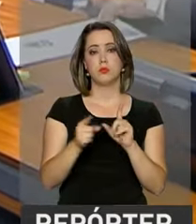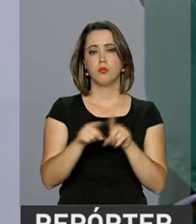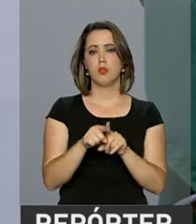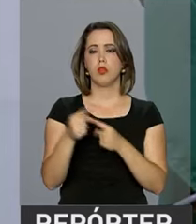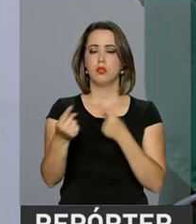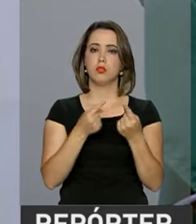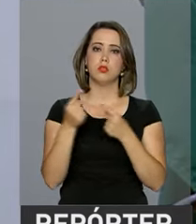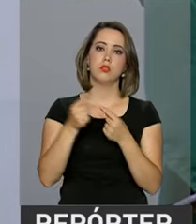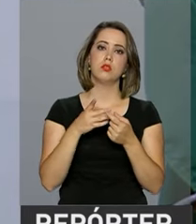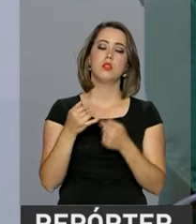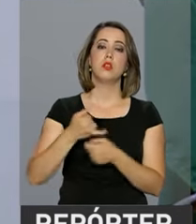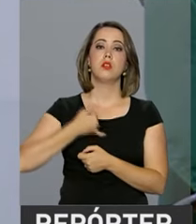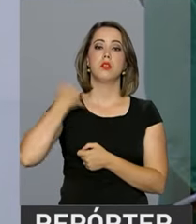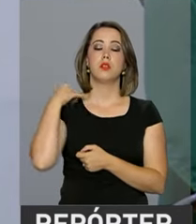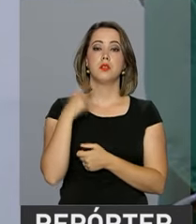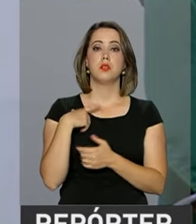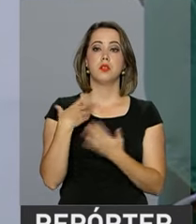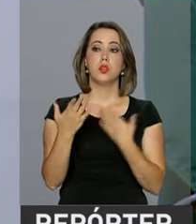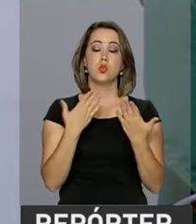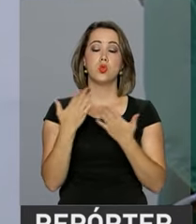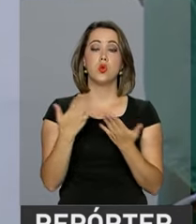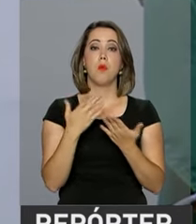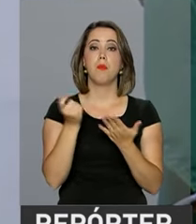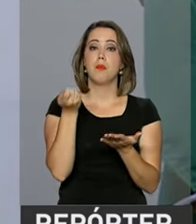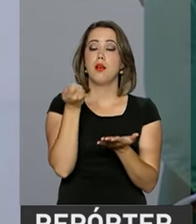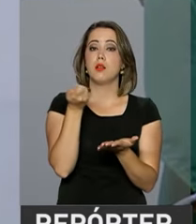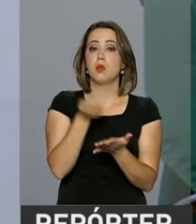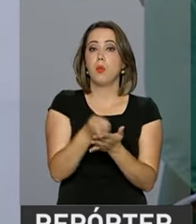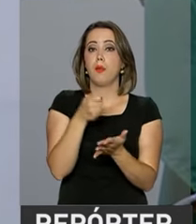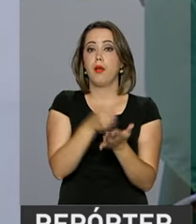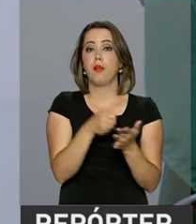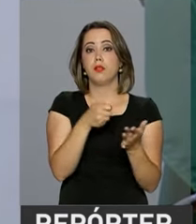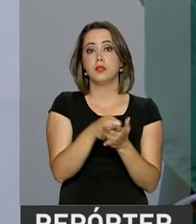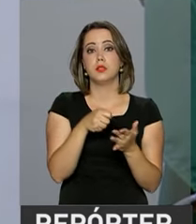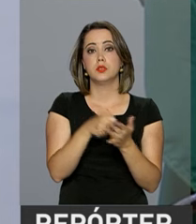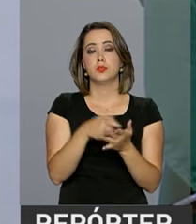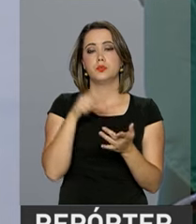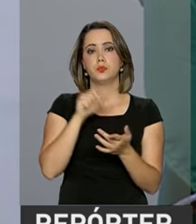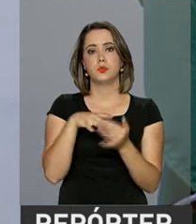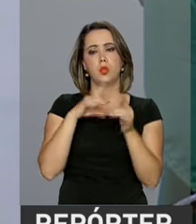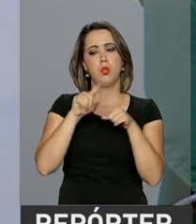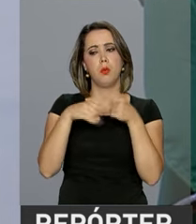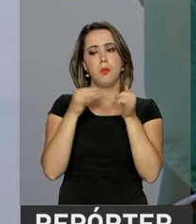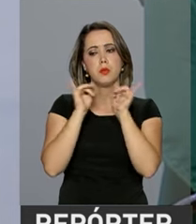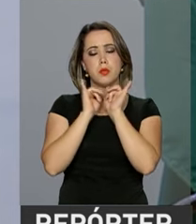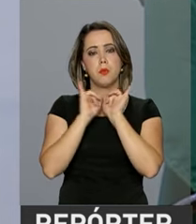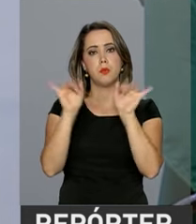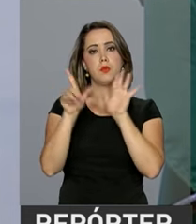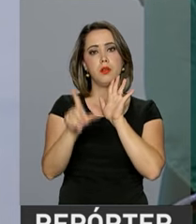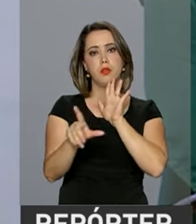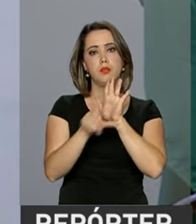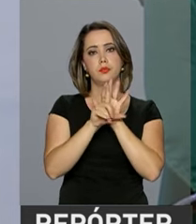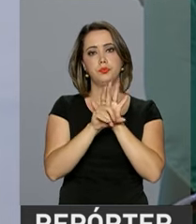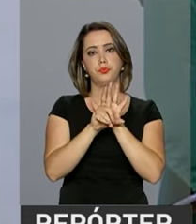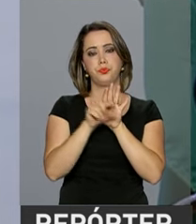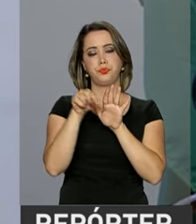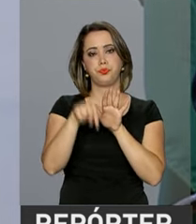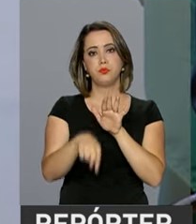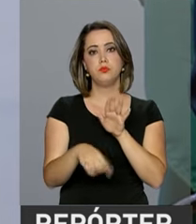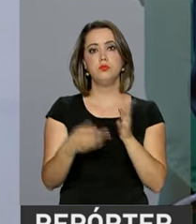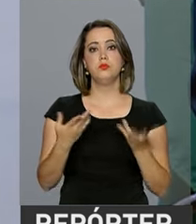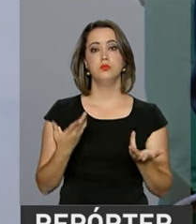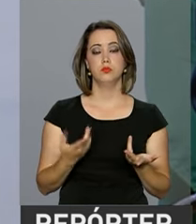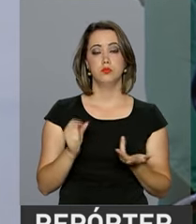a idade correspondente ao período contributivo que lhe restar na data da publicação da alteração constitucional aqui